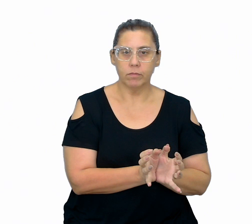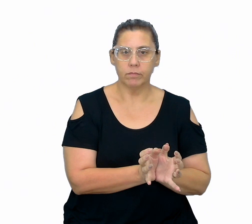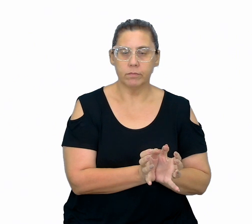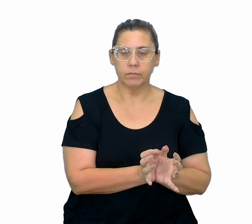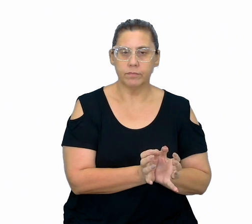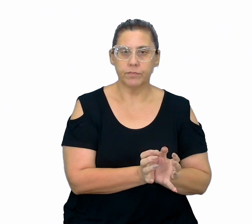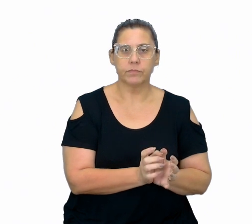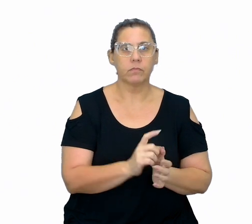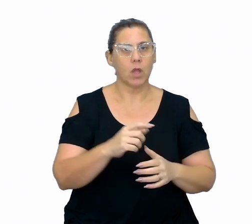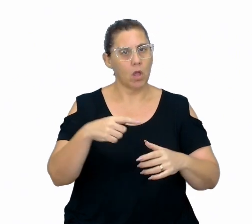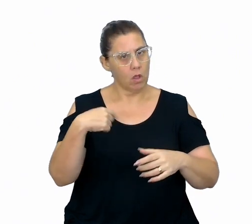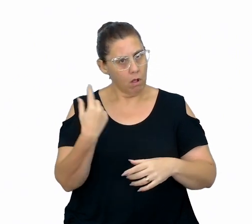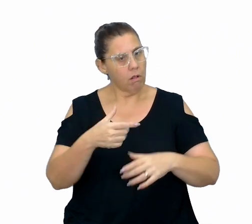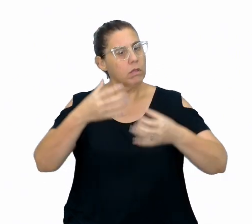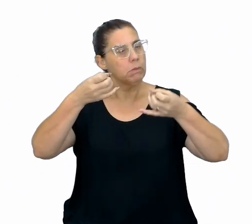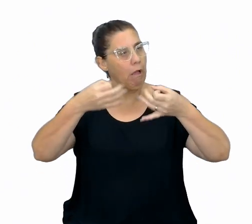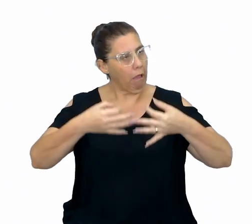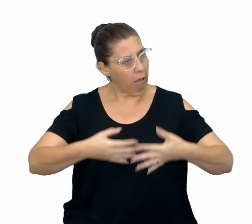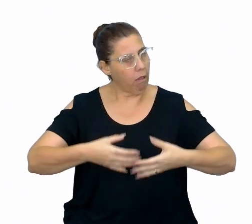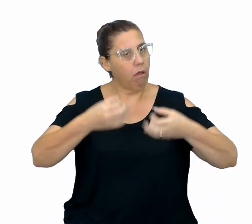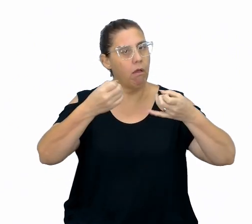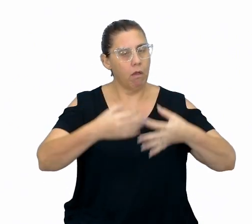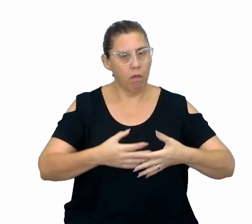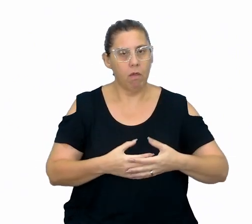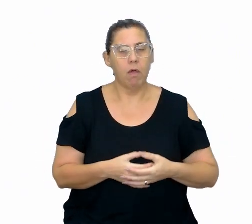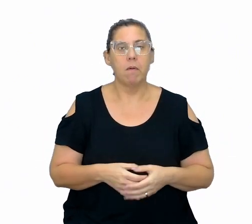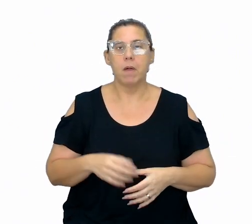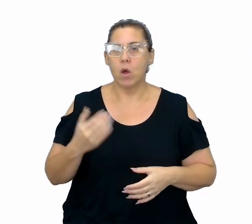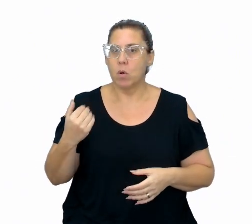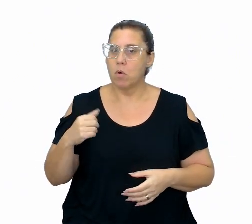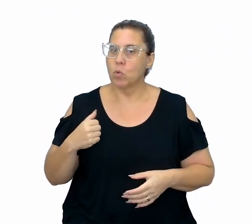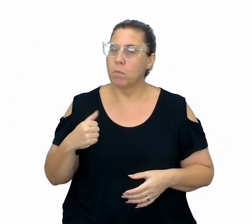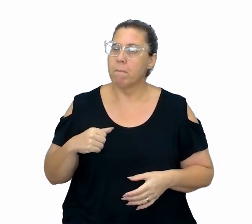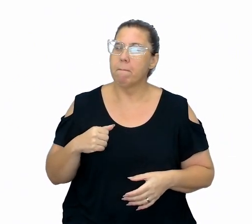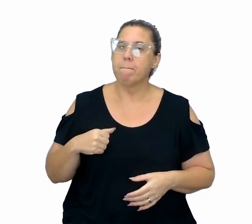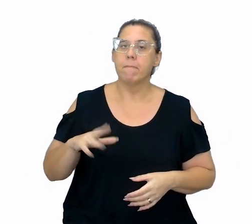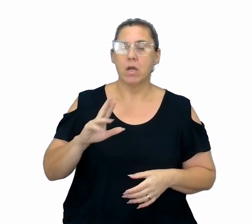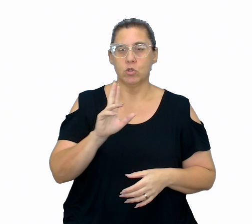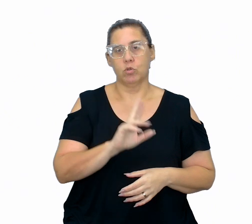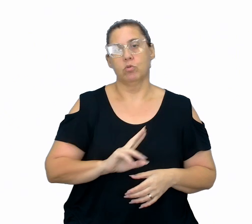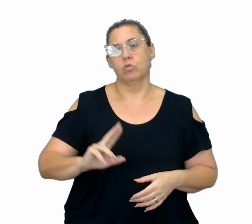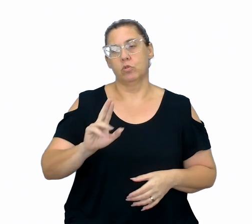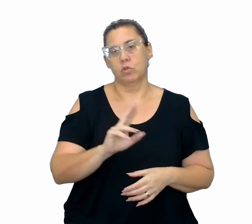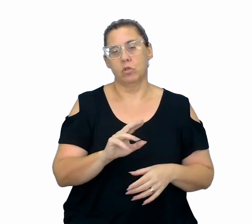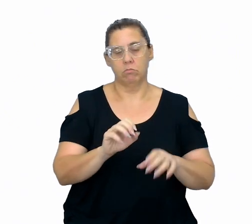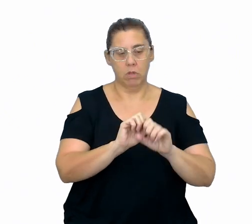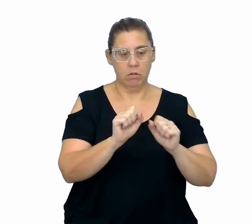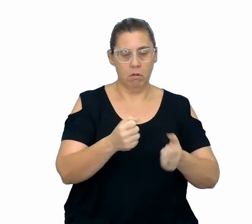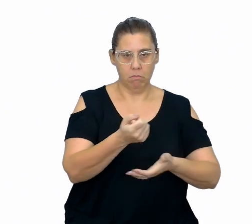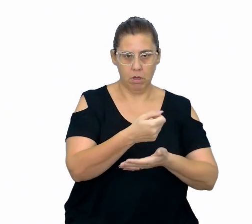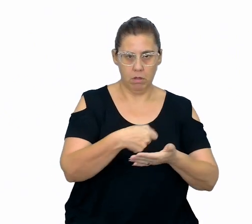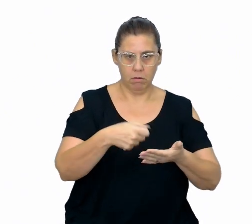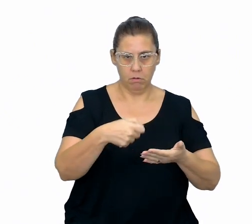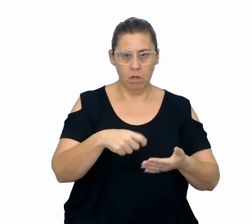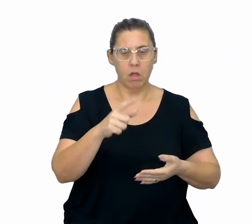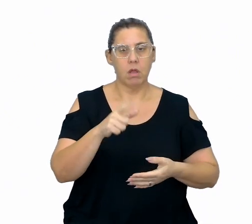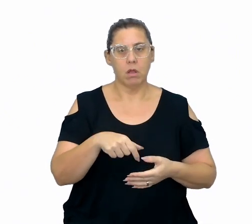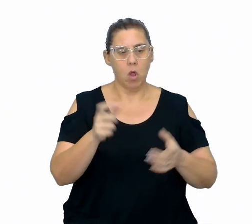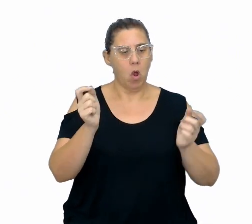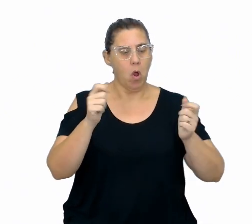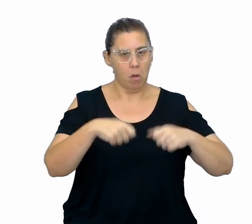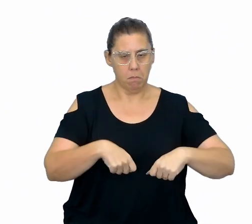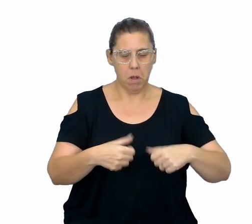que a gente tem falado muito também. O mais utilizado para o trabalho de apropriação do sistema de escrita é o de